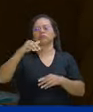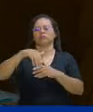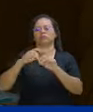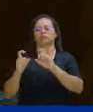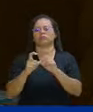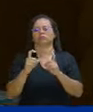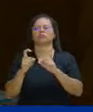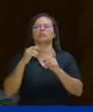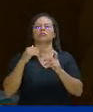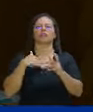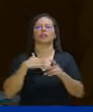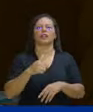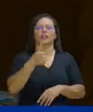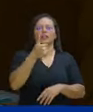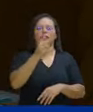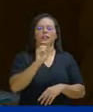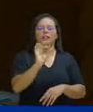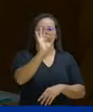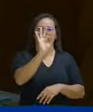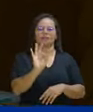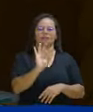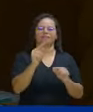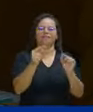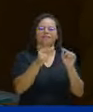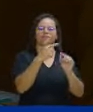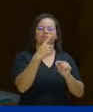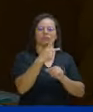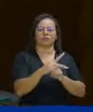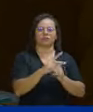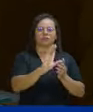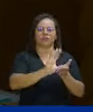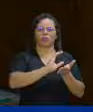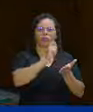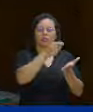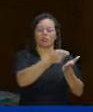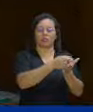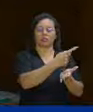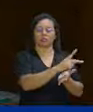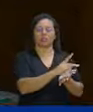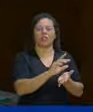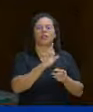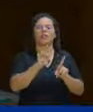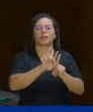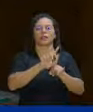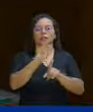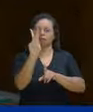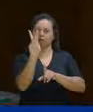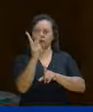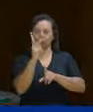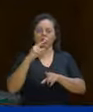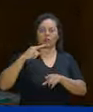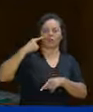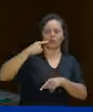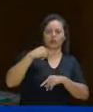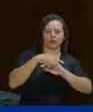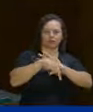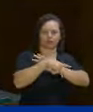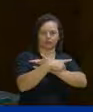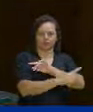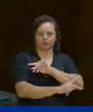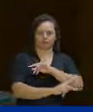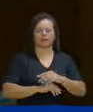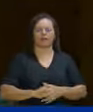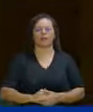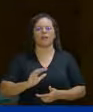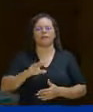o percentual de 10% da receita do fundo partidário para honorários advocatícios,